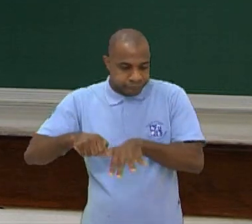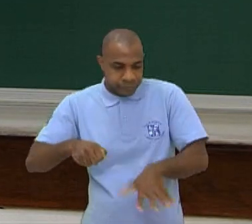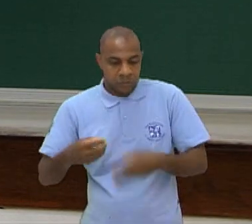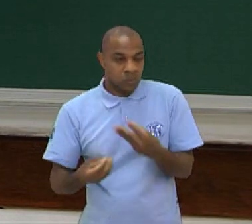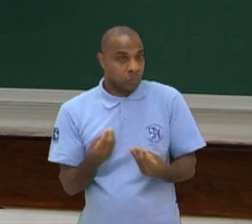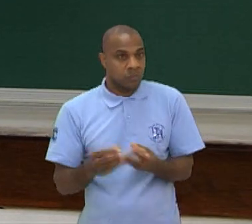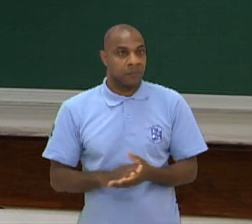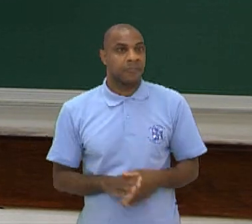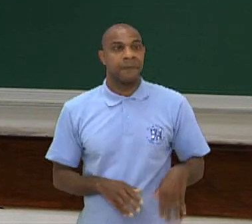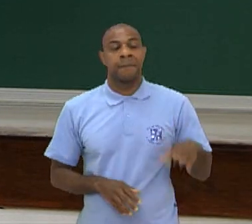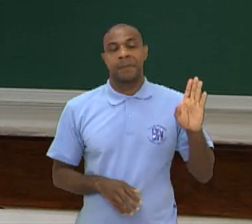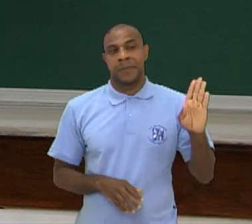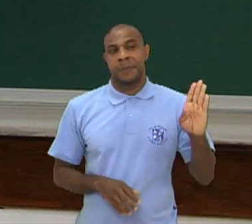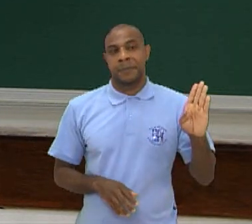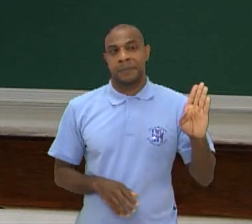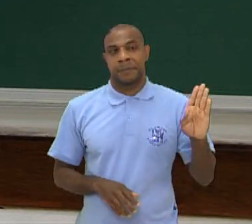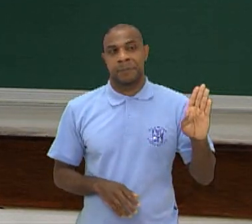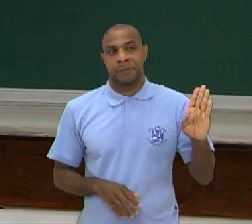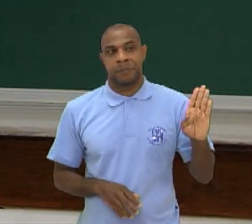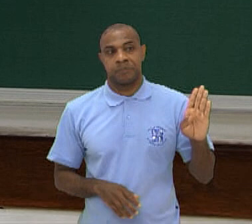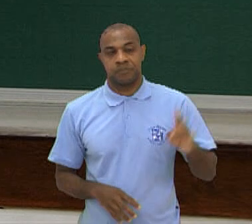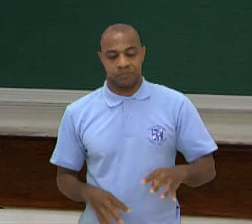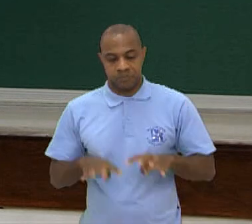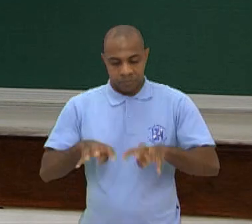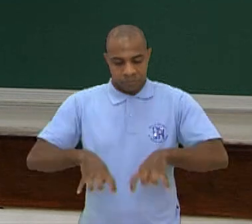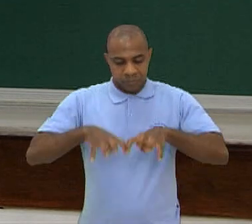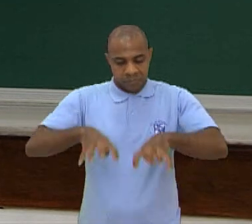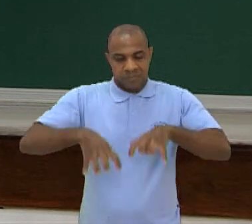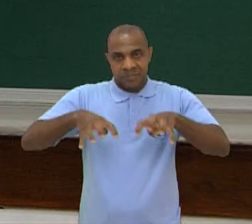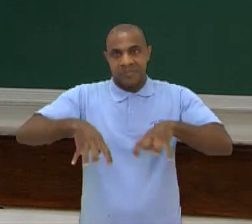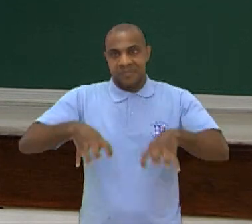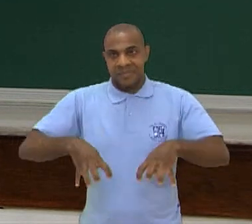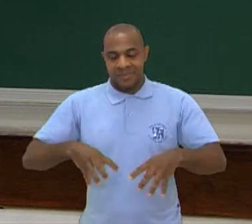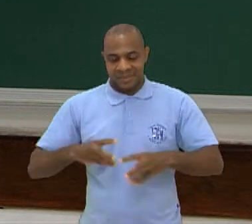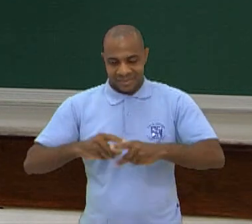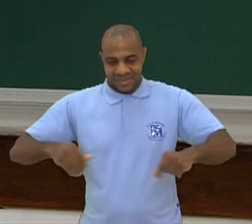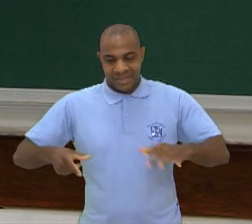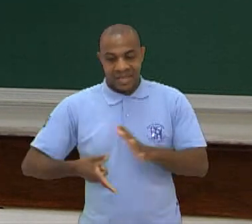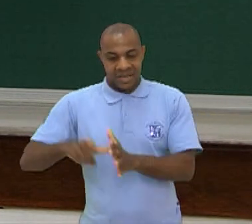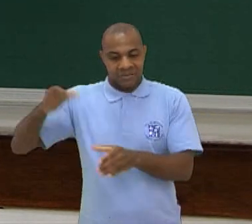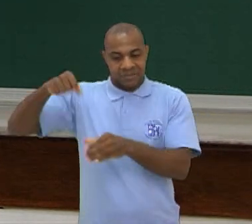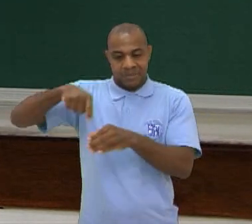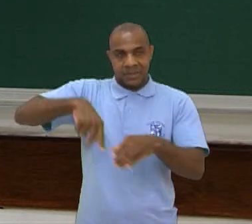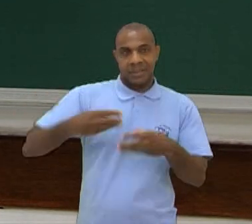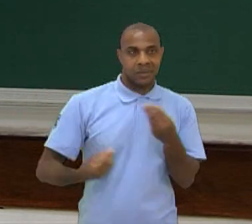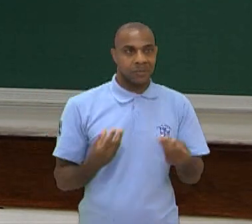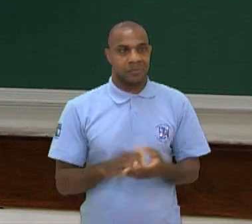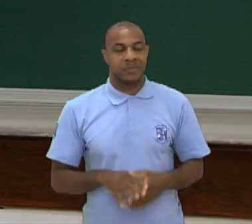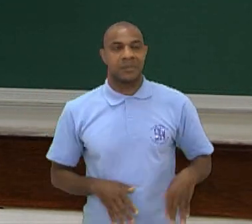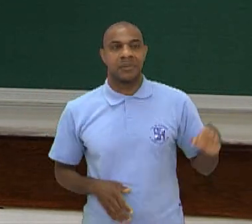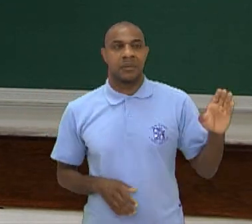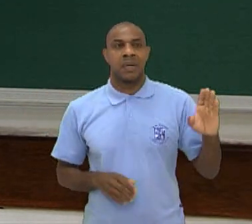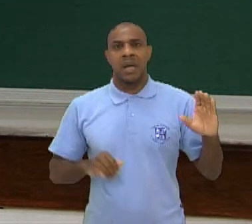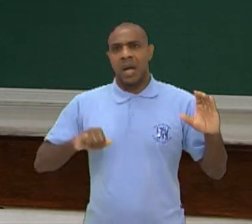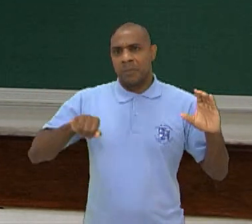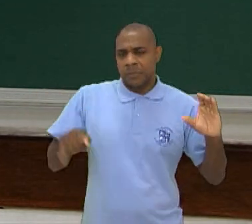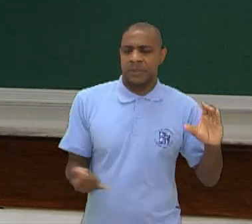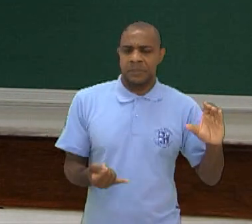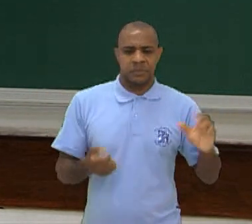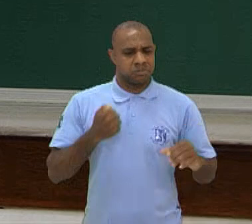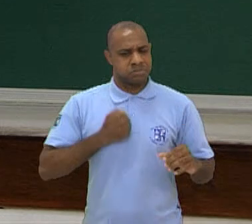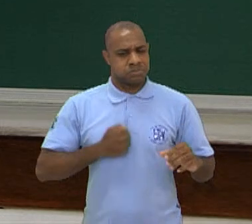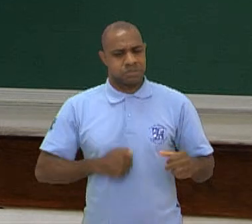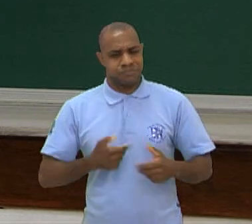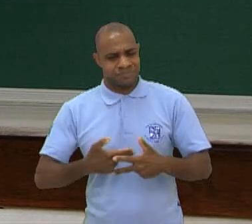tá? Letra B, irrigação da terra antes do plantio. Também não vai evitar, né? Reaproveitamento do esterco fresco.